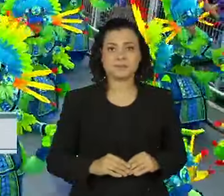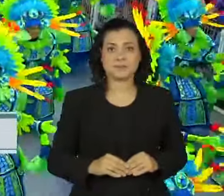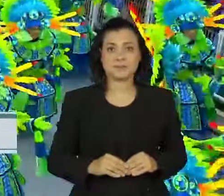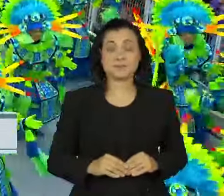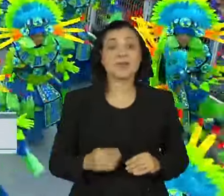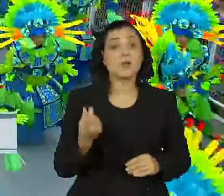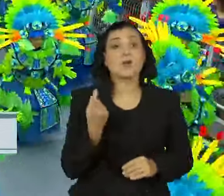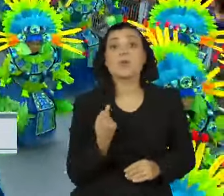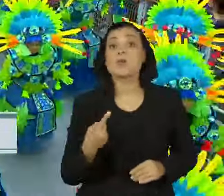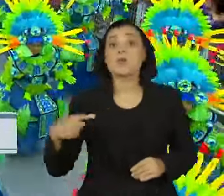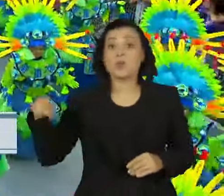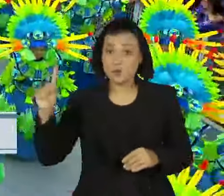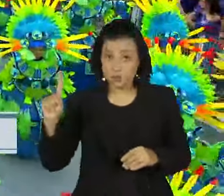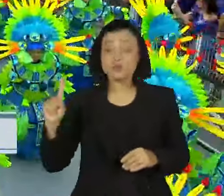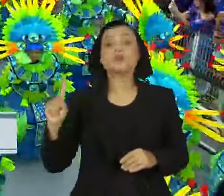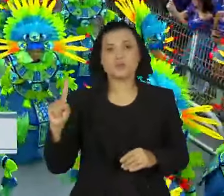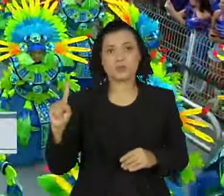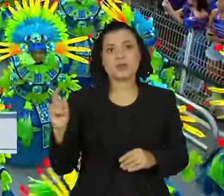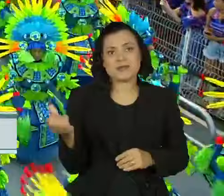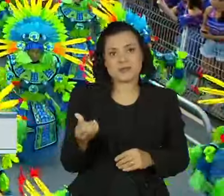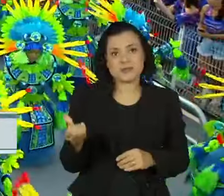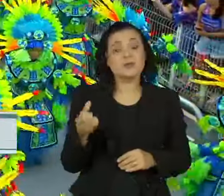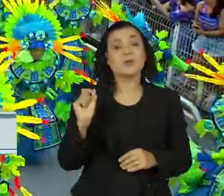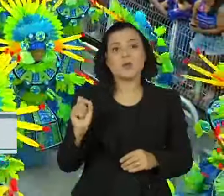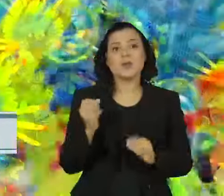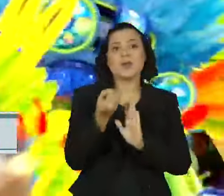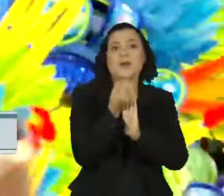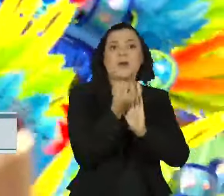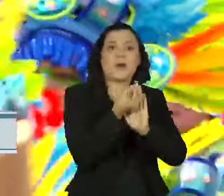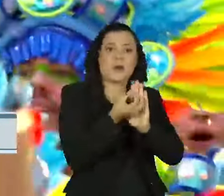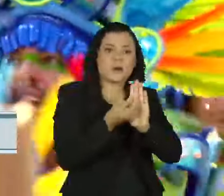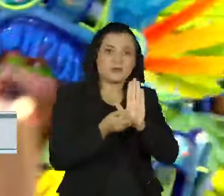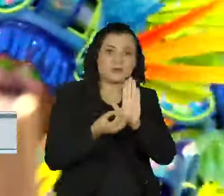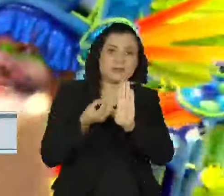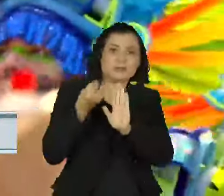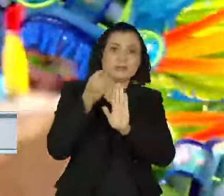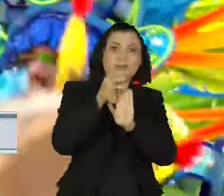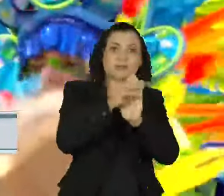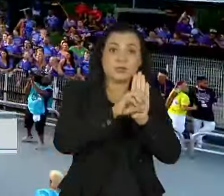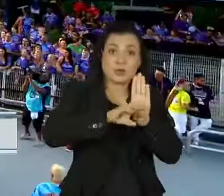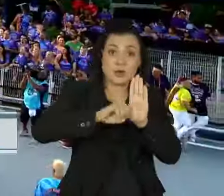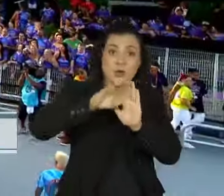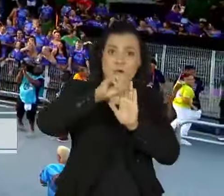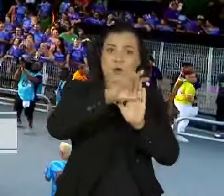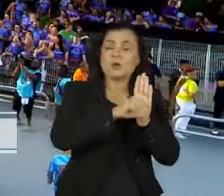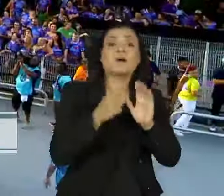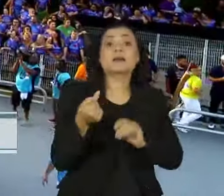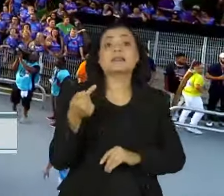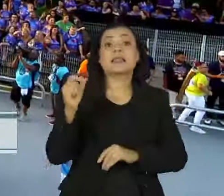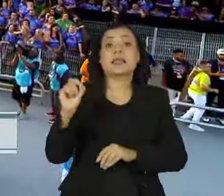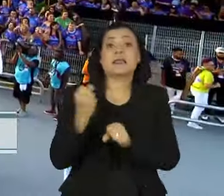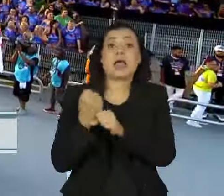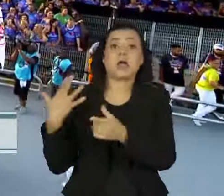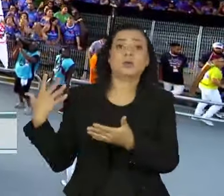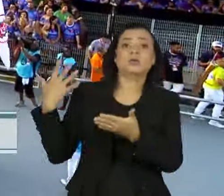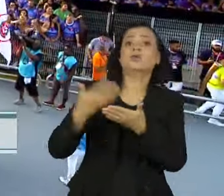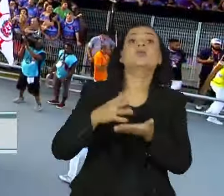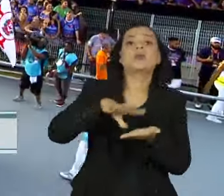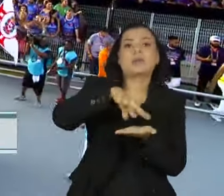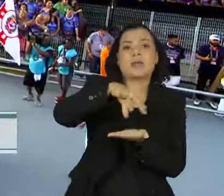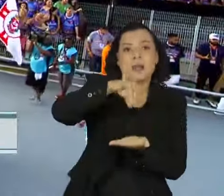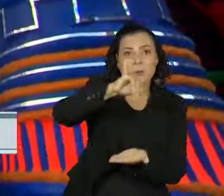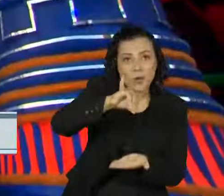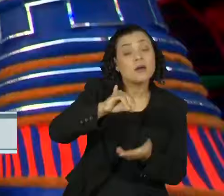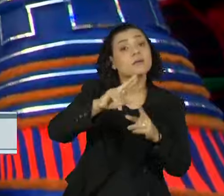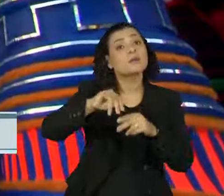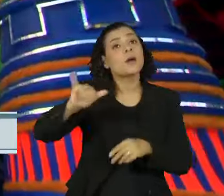A última escola a desfilar no primeiro dia foi a Rosas de Ouro, com um enredo sobre os 70 anos do Parque Ibirapuera. A escola aproveitou